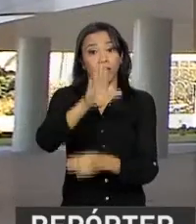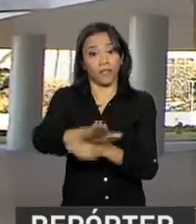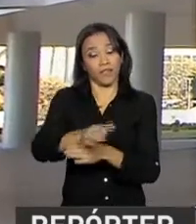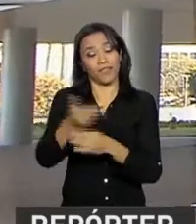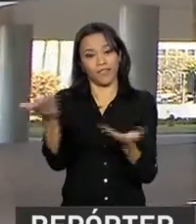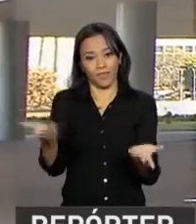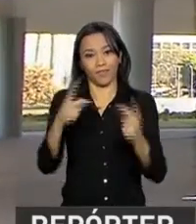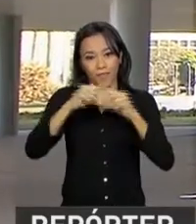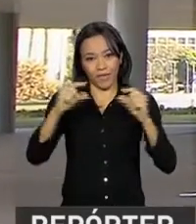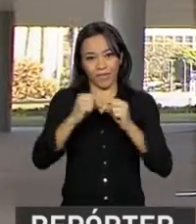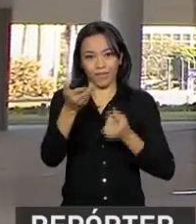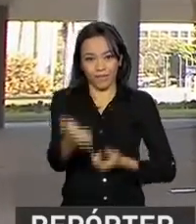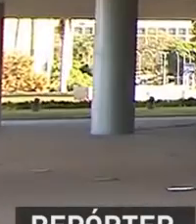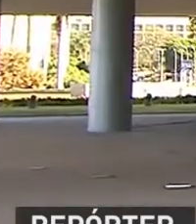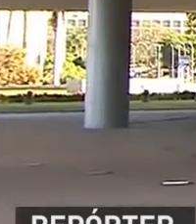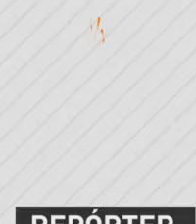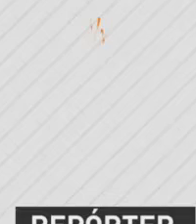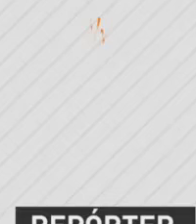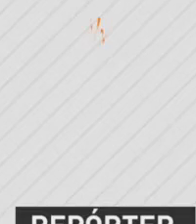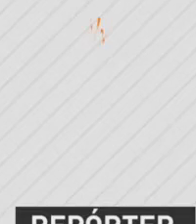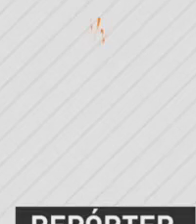Brasília, Paola De Orte.